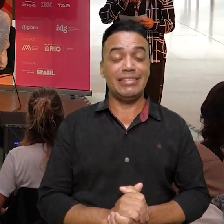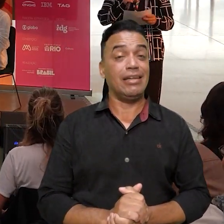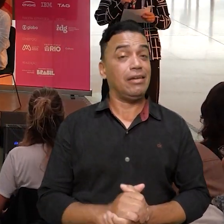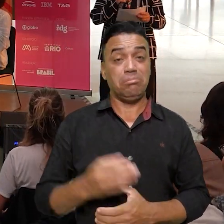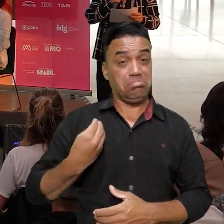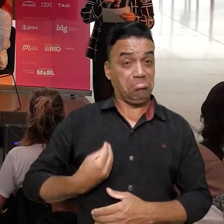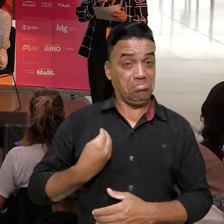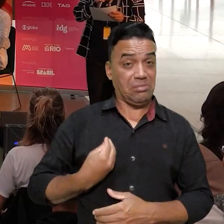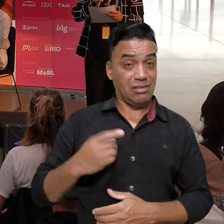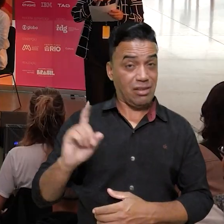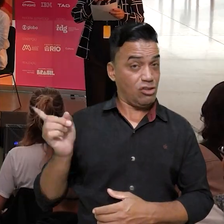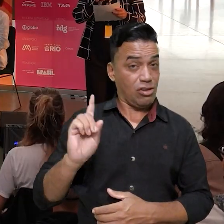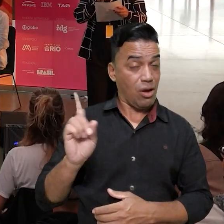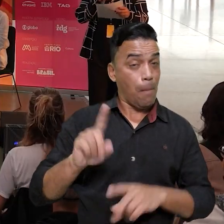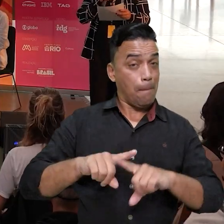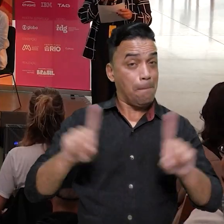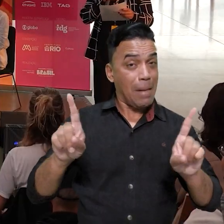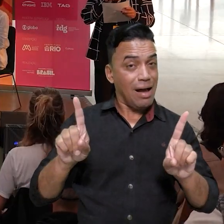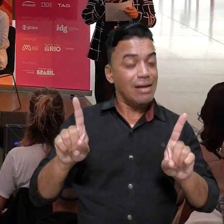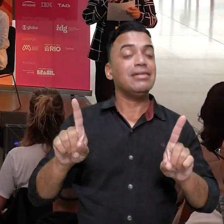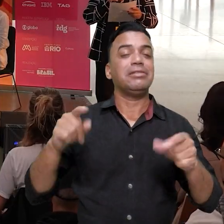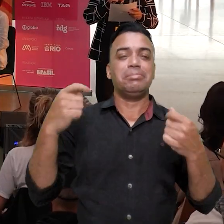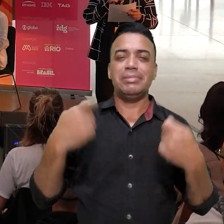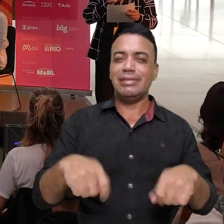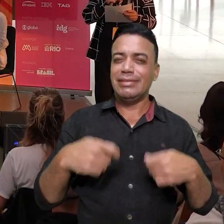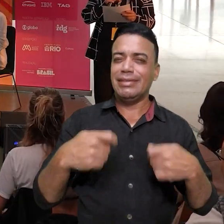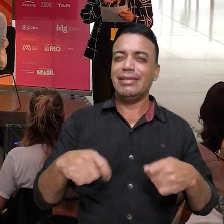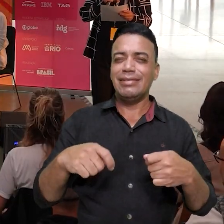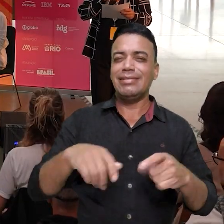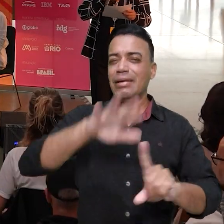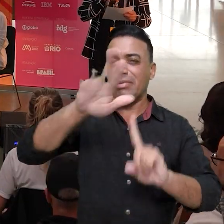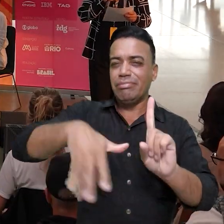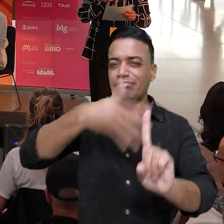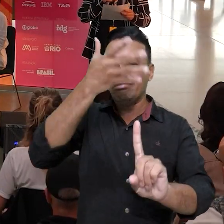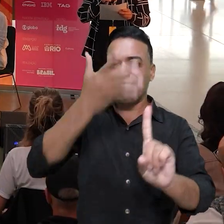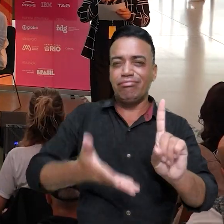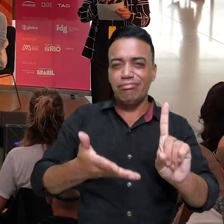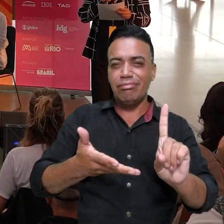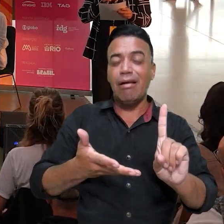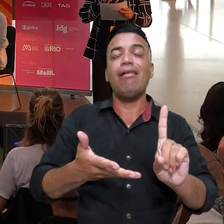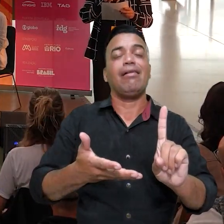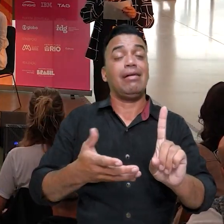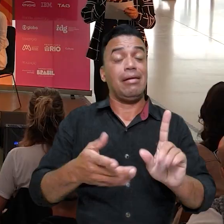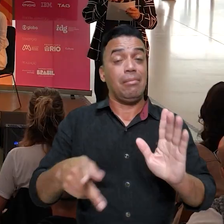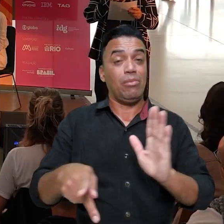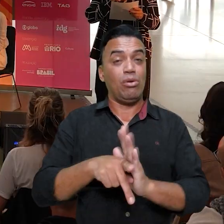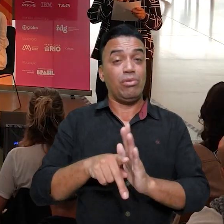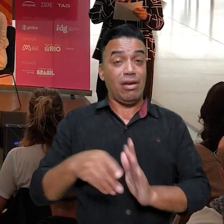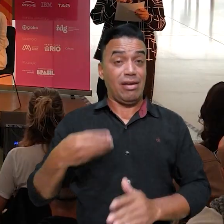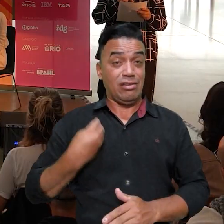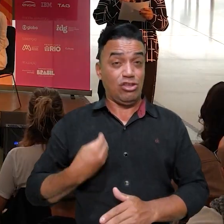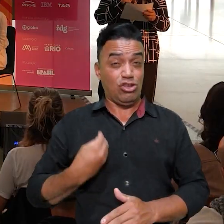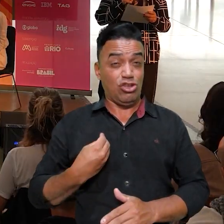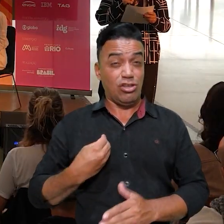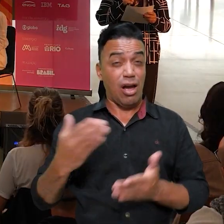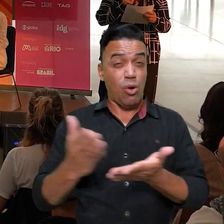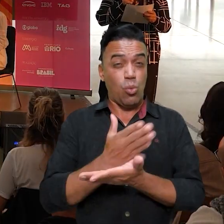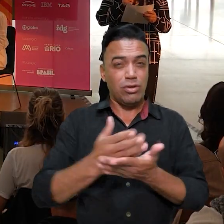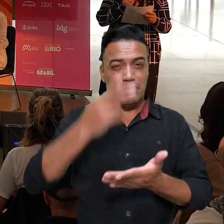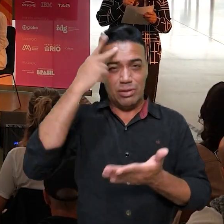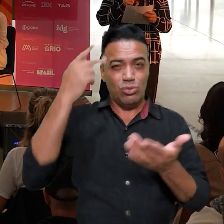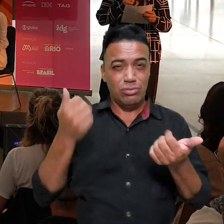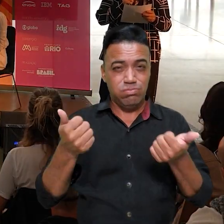Que não está presente aqui hoje, mas que precisa e deve ser sempre enaltecida. Eu sempre falo que existir no mesmo tempo e espaço que algumas pessoas,